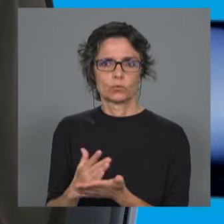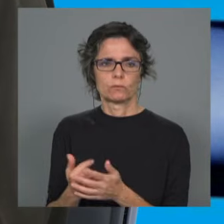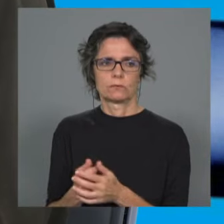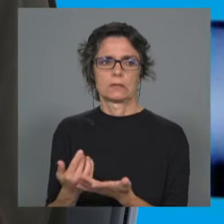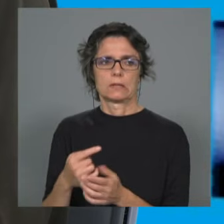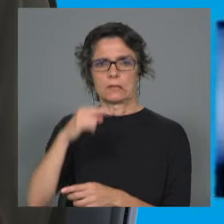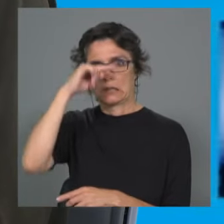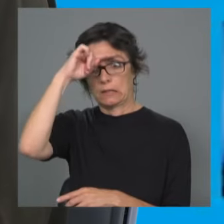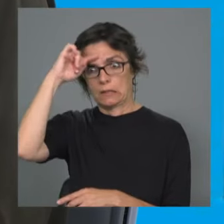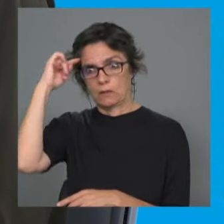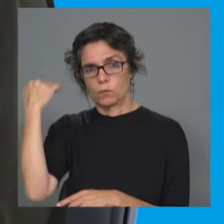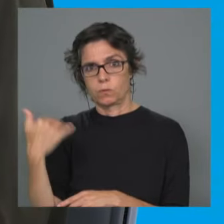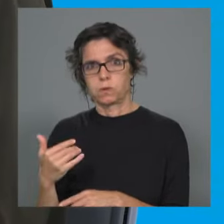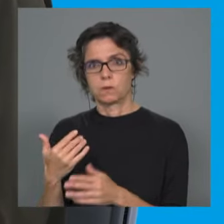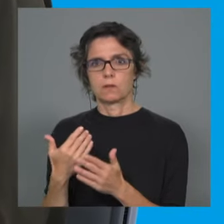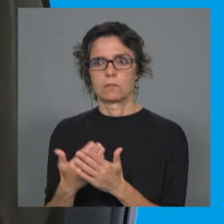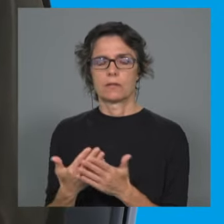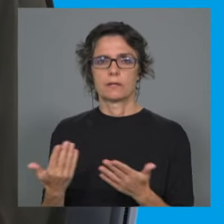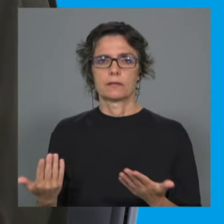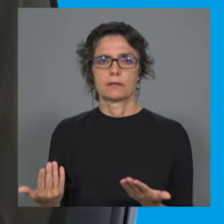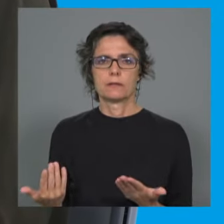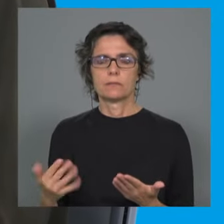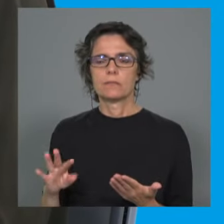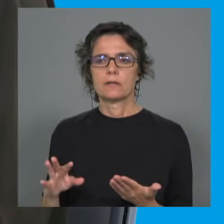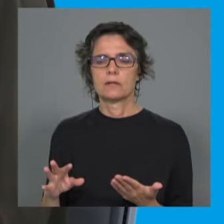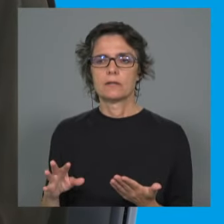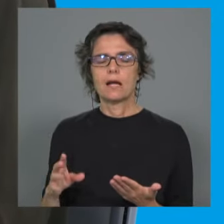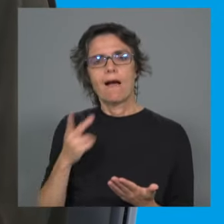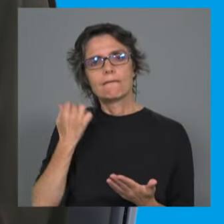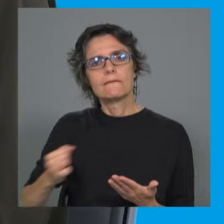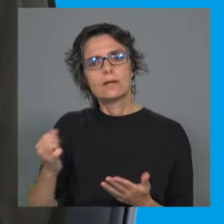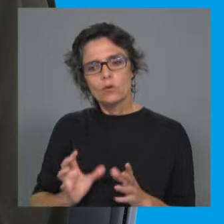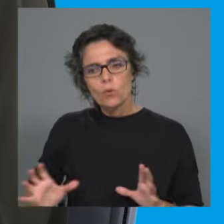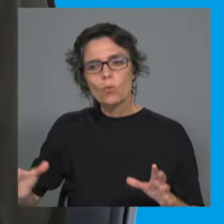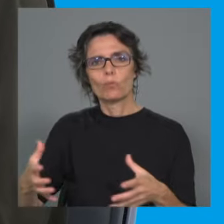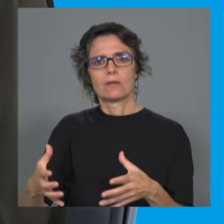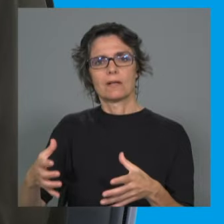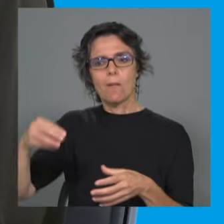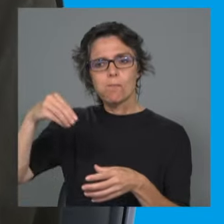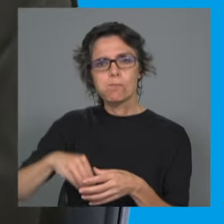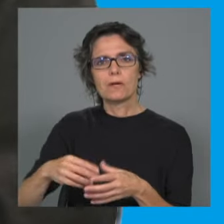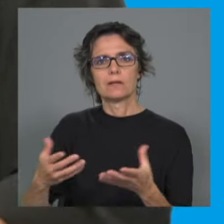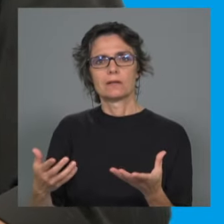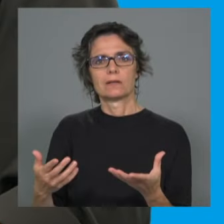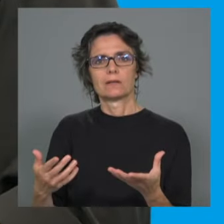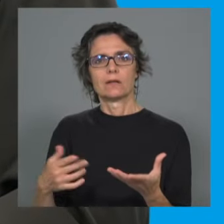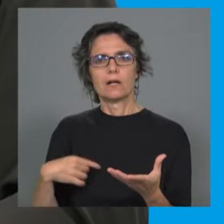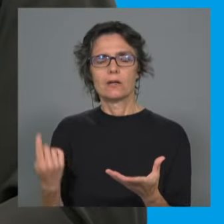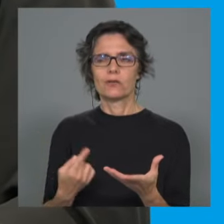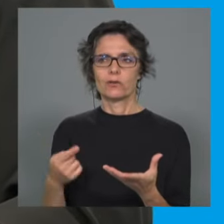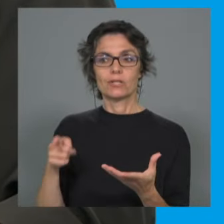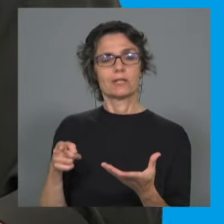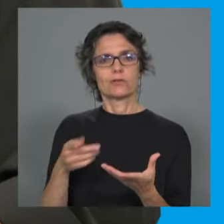dificuldade, mas como também vivemos em comunidade, que é, digamos, podemos dizer, é